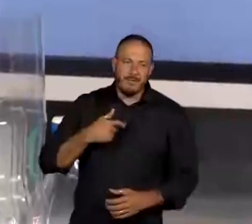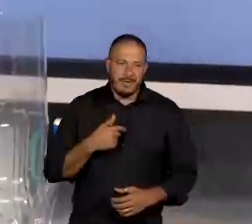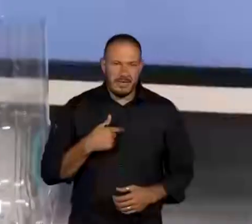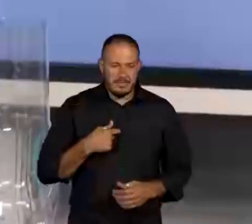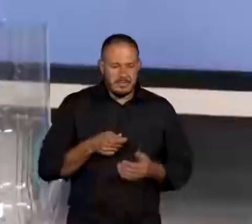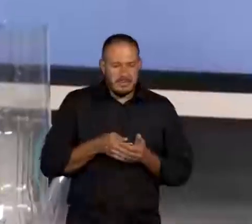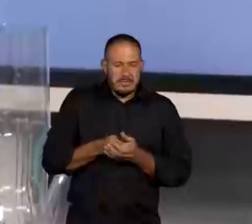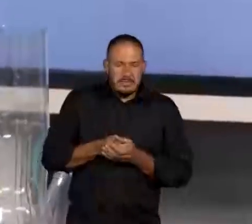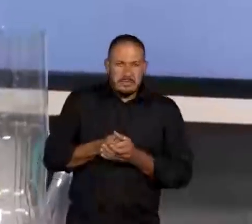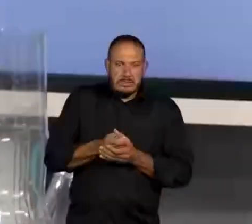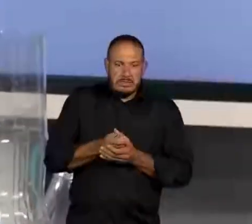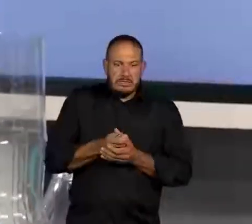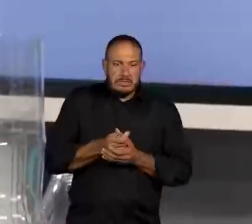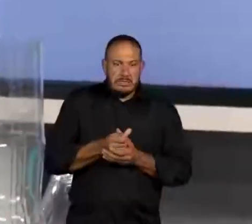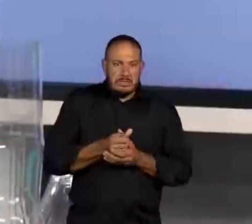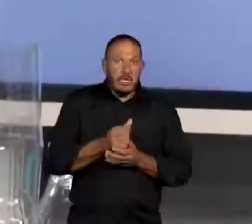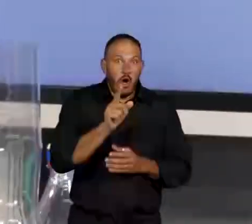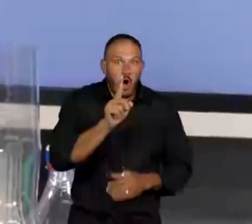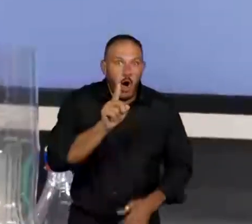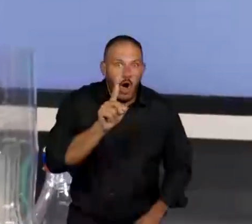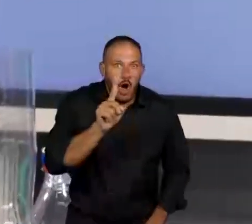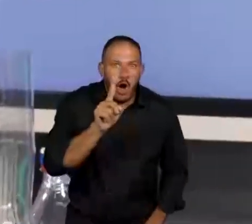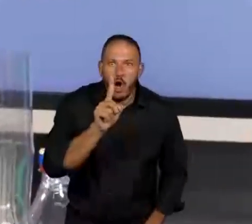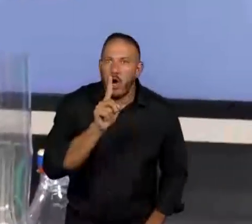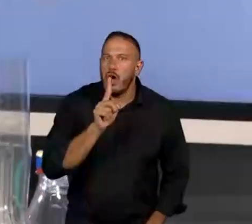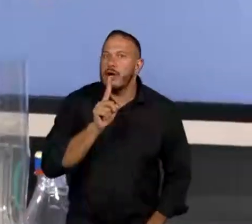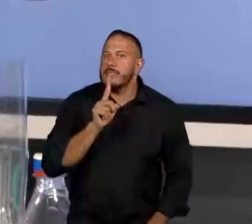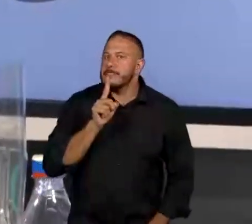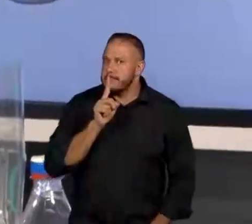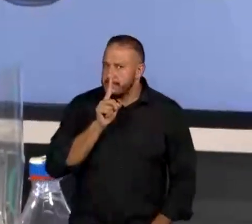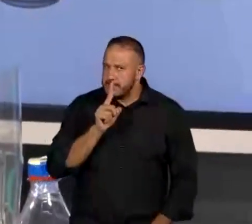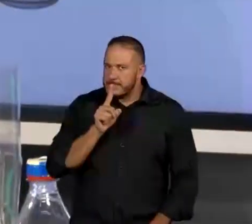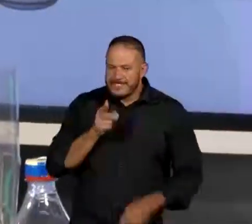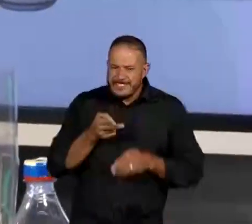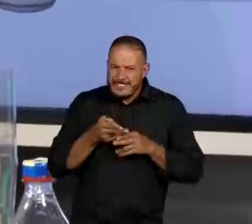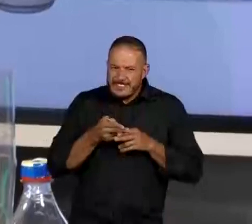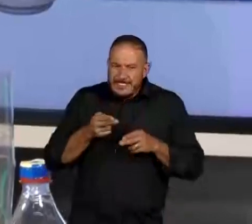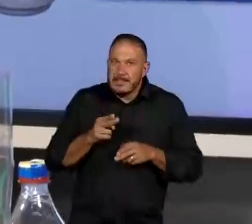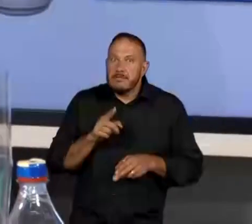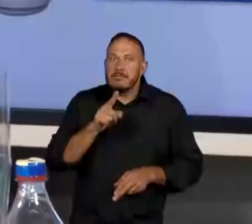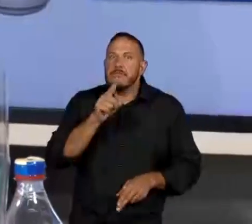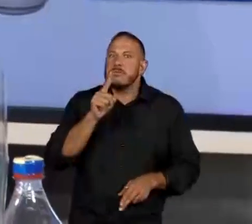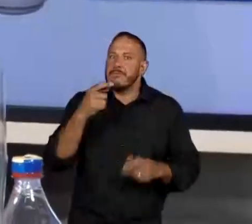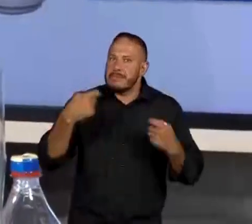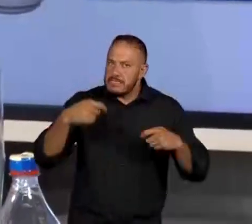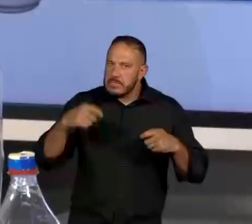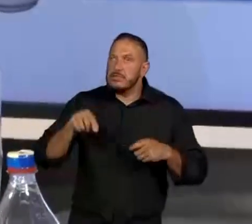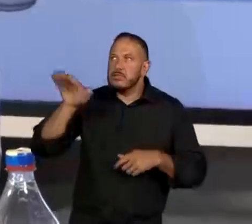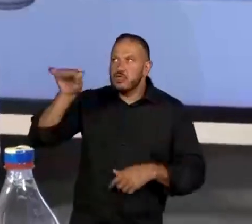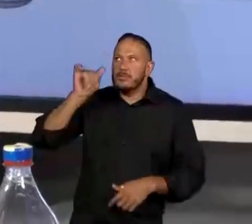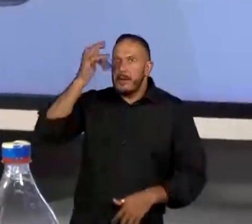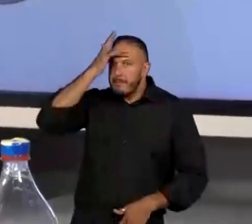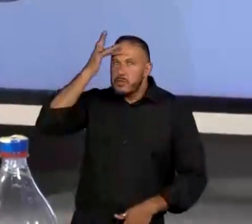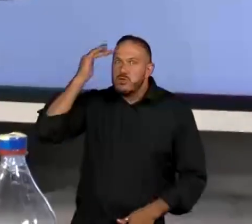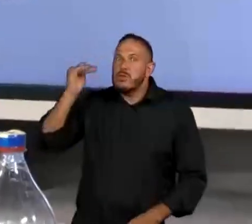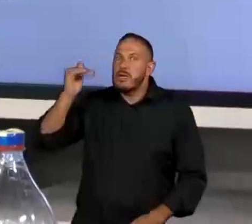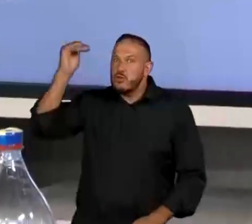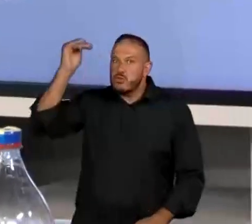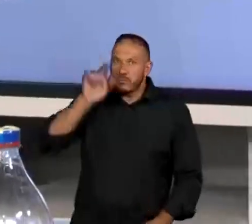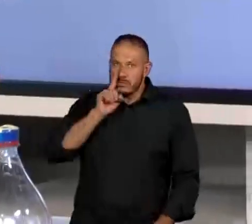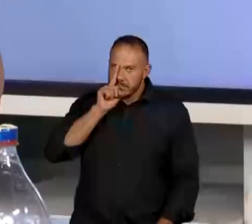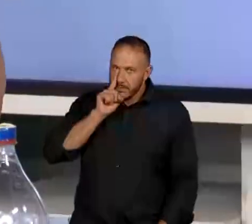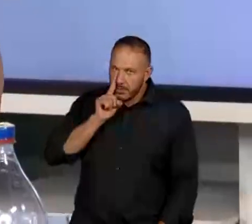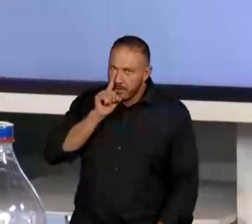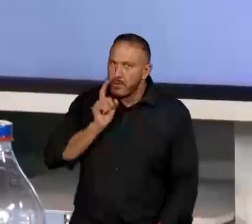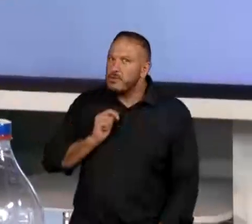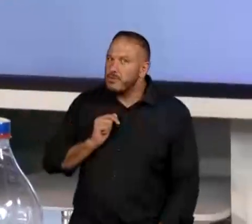estilete, lembrando que qualquer instrumento de corte precisa da ajuda de um adulto, certo? Eu